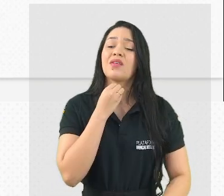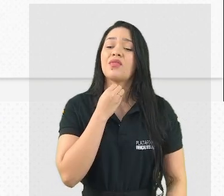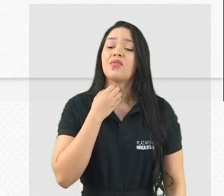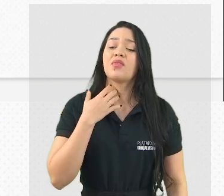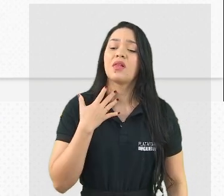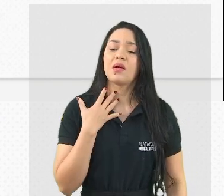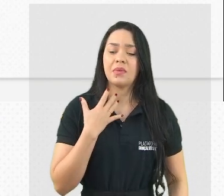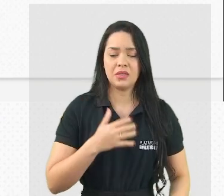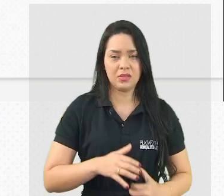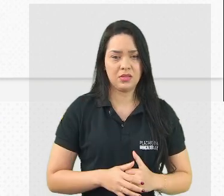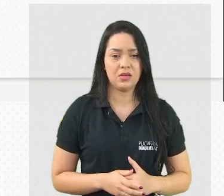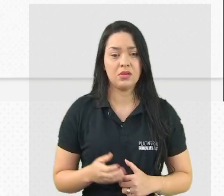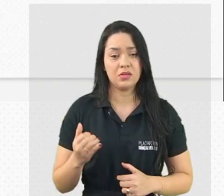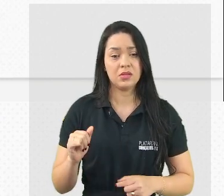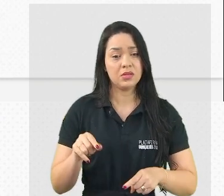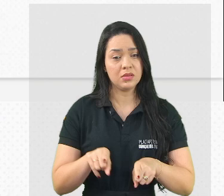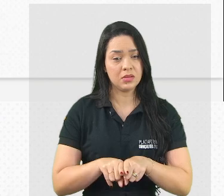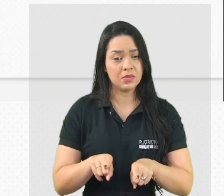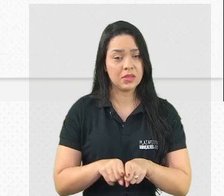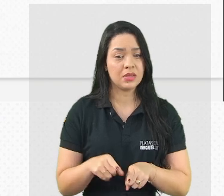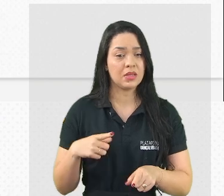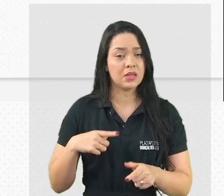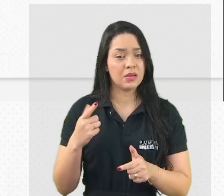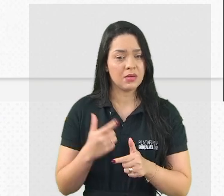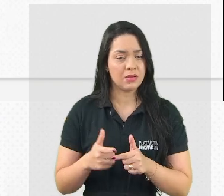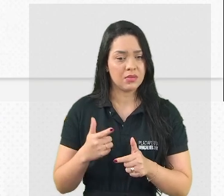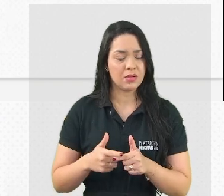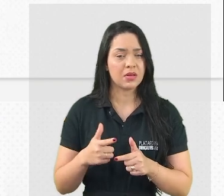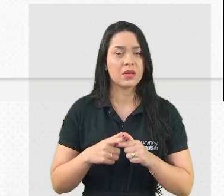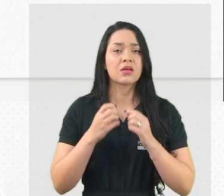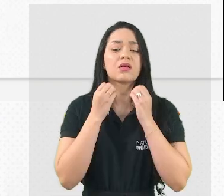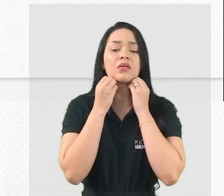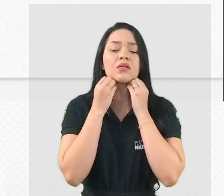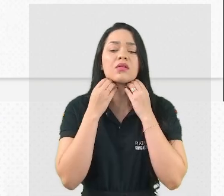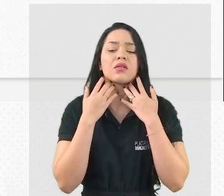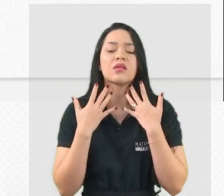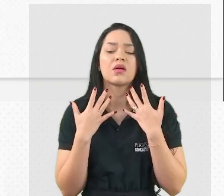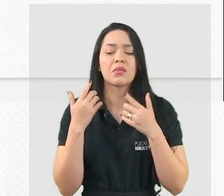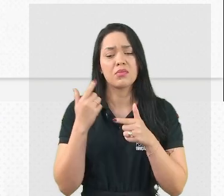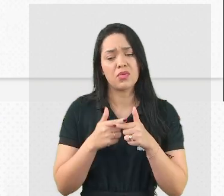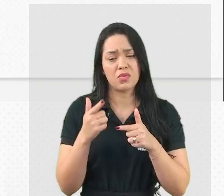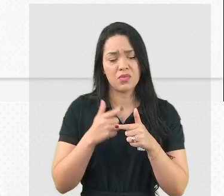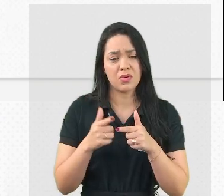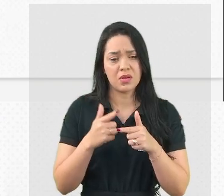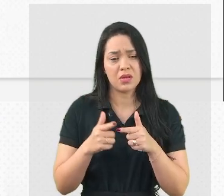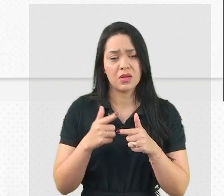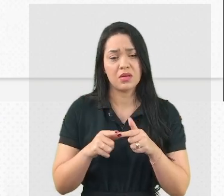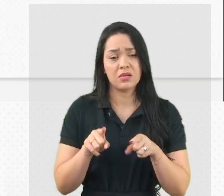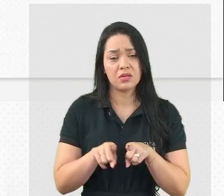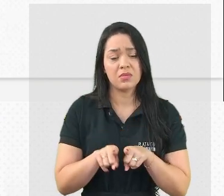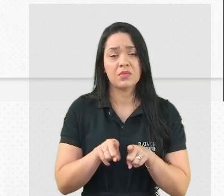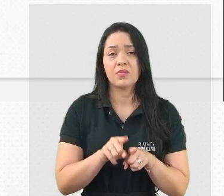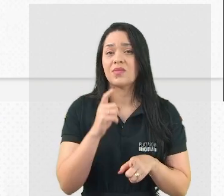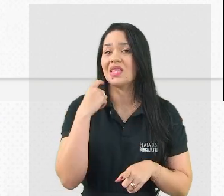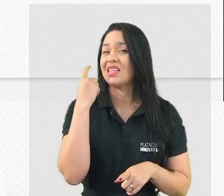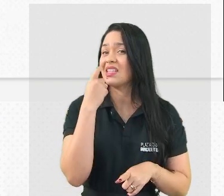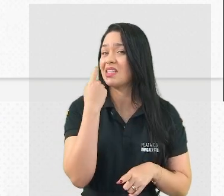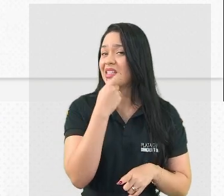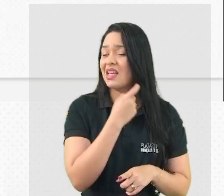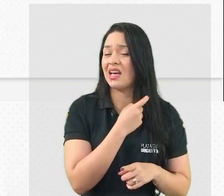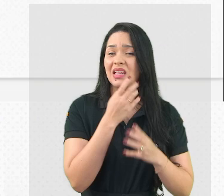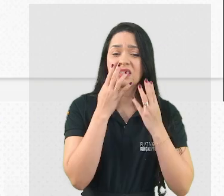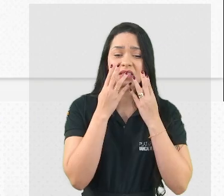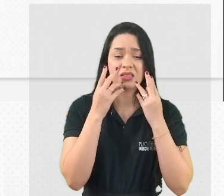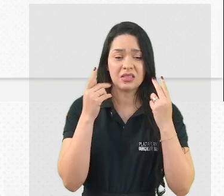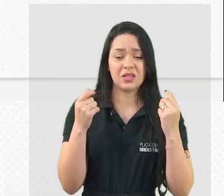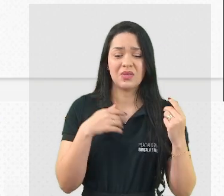garganta. Se eu forço o vômito, eu vou trazer problemas às minhas glândulas. Eu vou trazer uma erosão no esmalte dentário. O